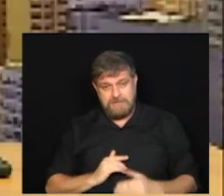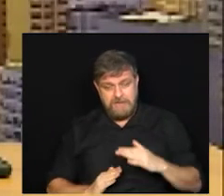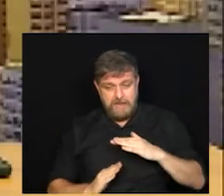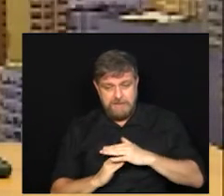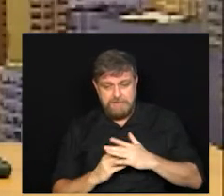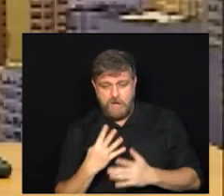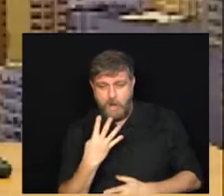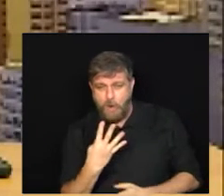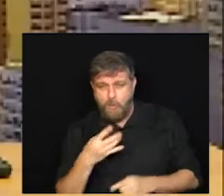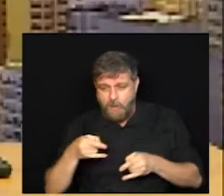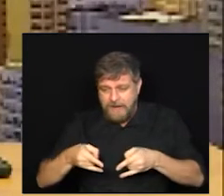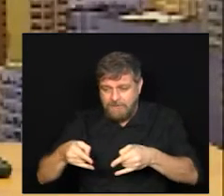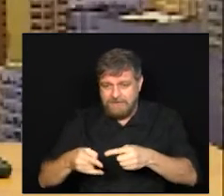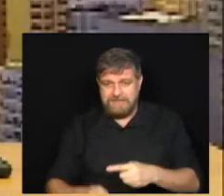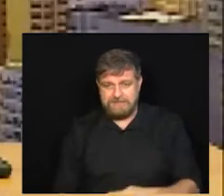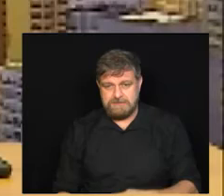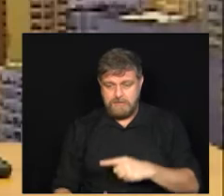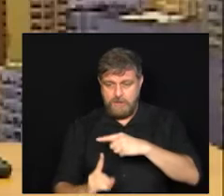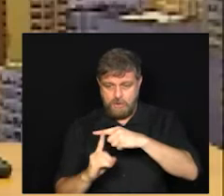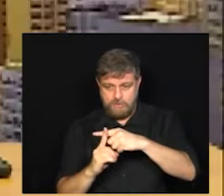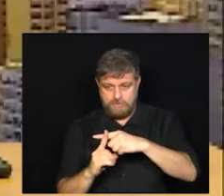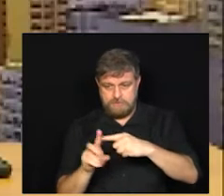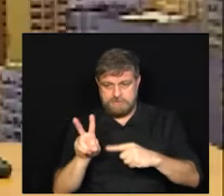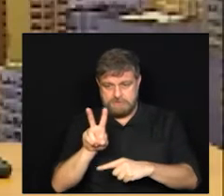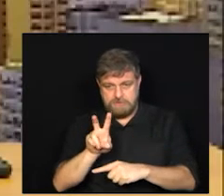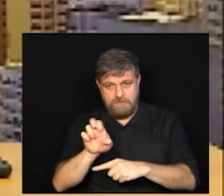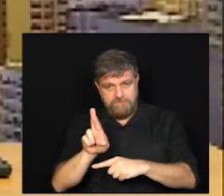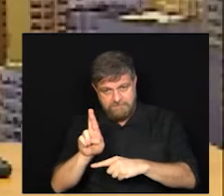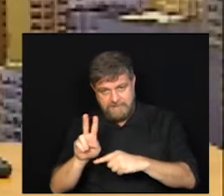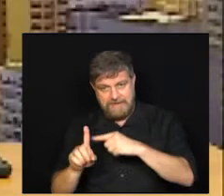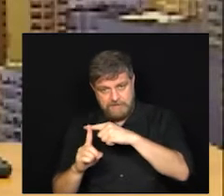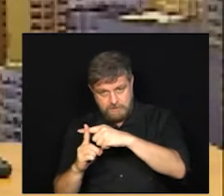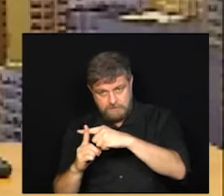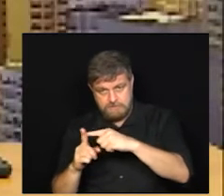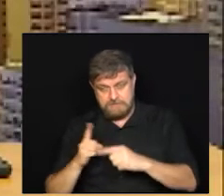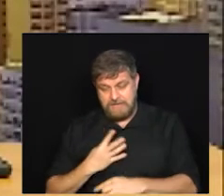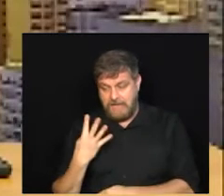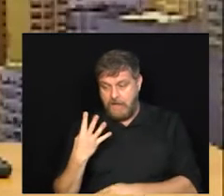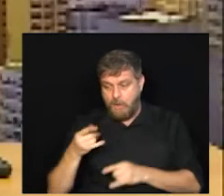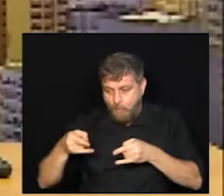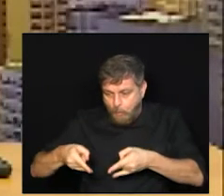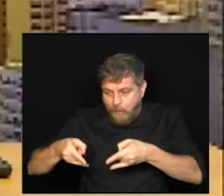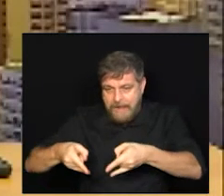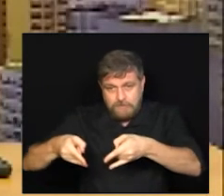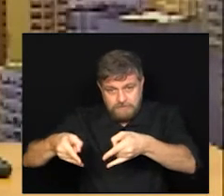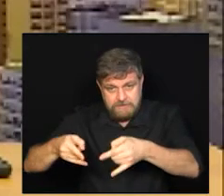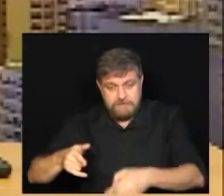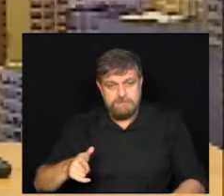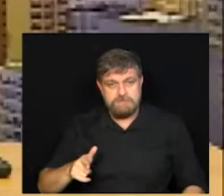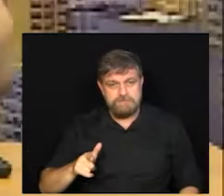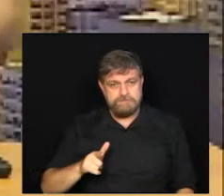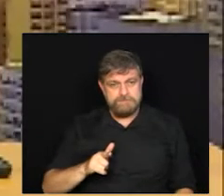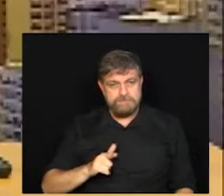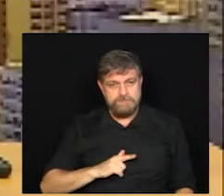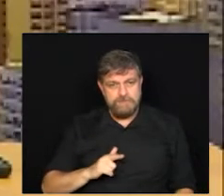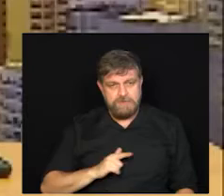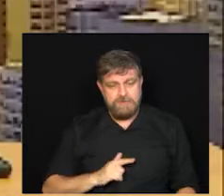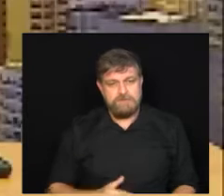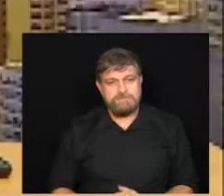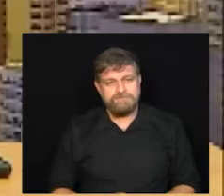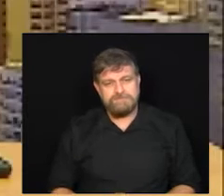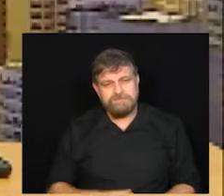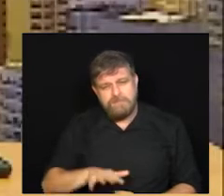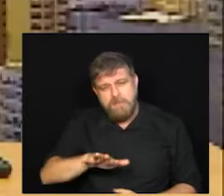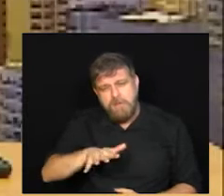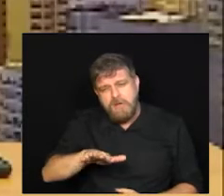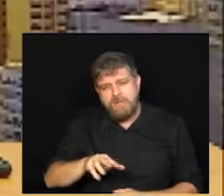leitos no Vera Cruz, e aí também haverá mais 4 leitos de disponibilidade de leitos de enfermaria. E em torno